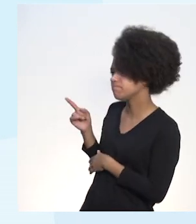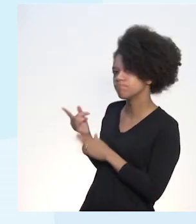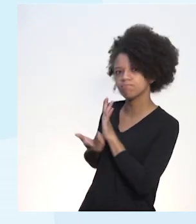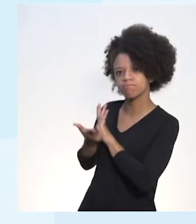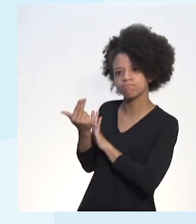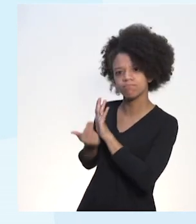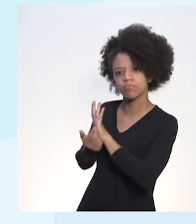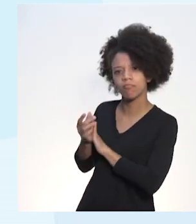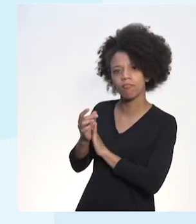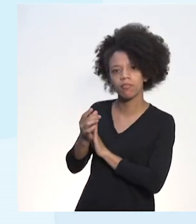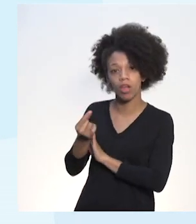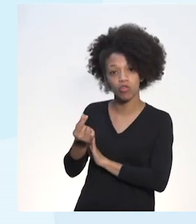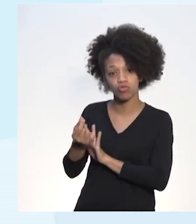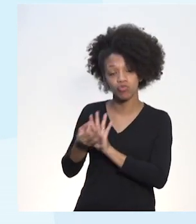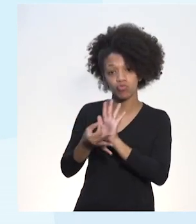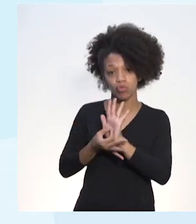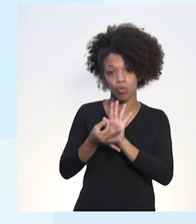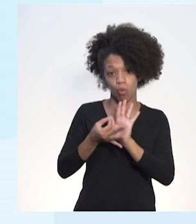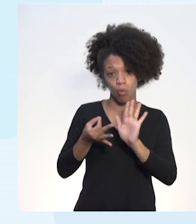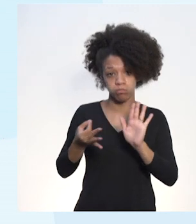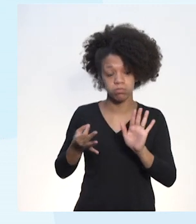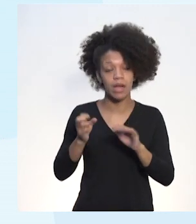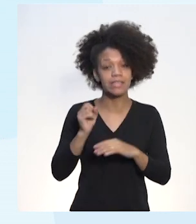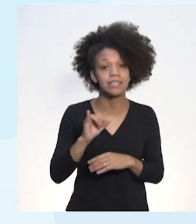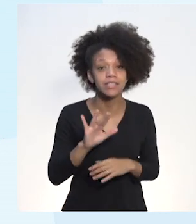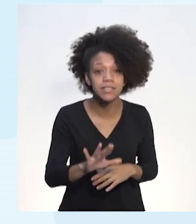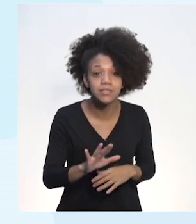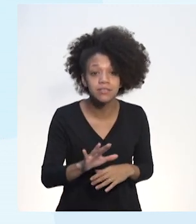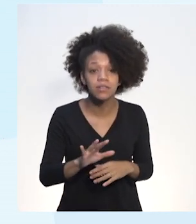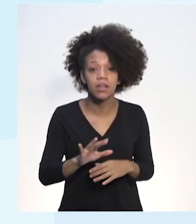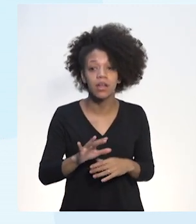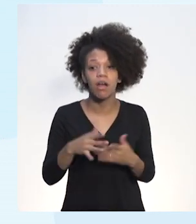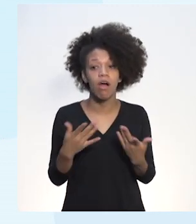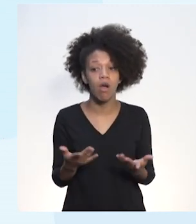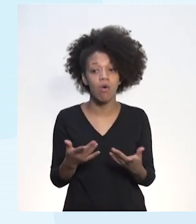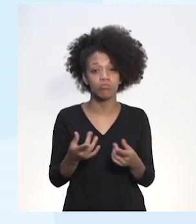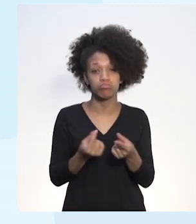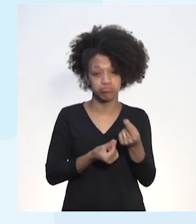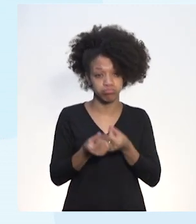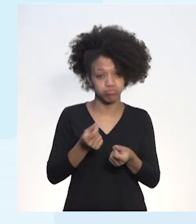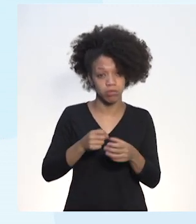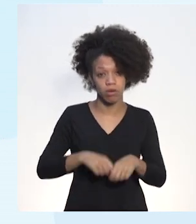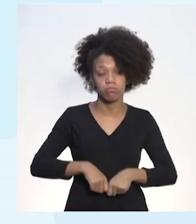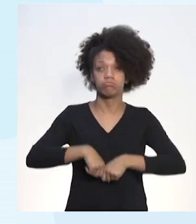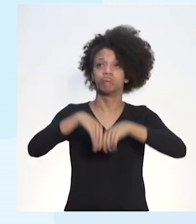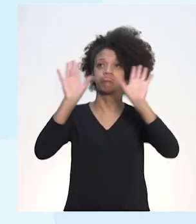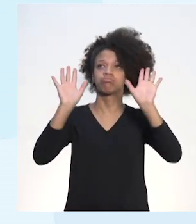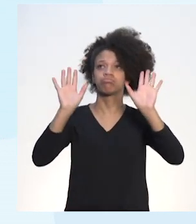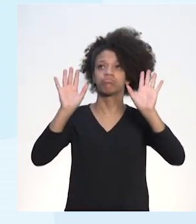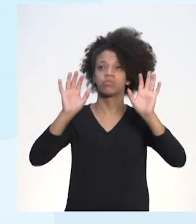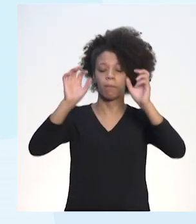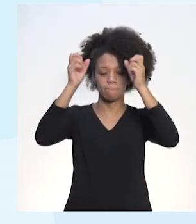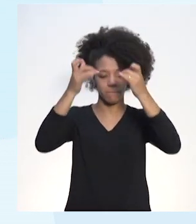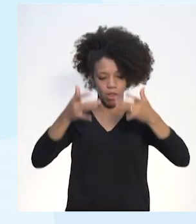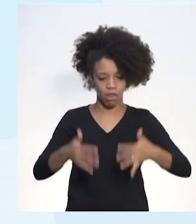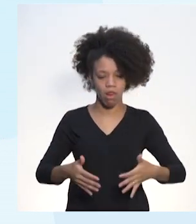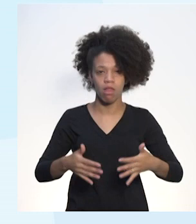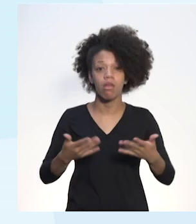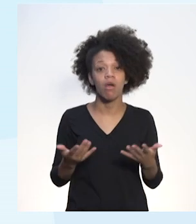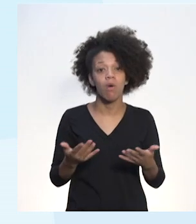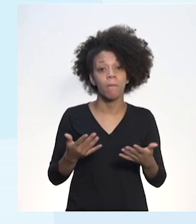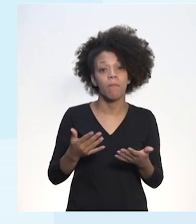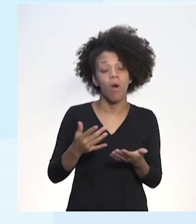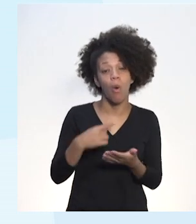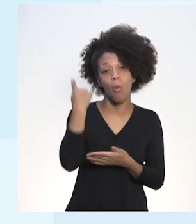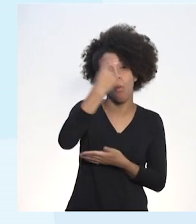moeda. Se eu jogo uma moeda para o alto, ela vai me dar como resultado ou cara ou